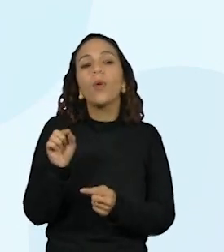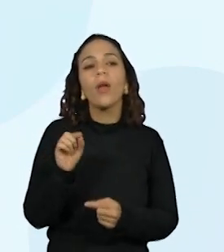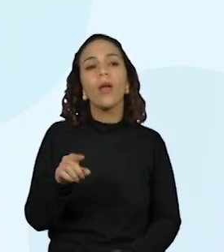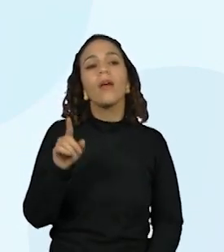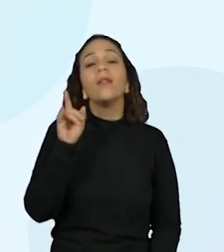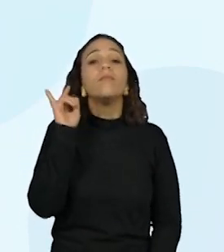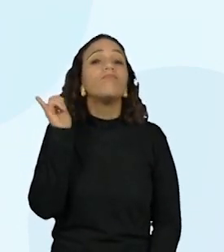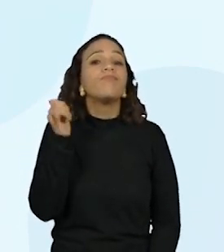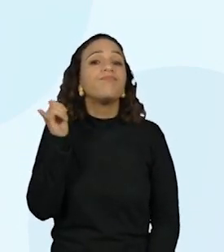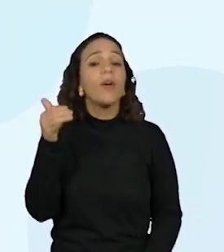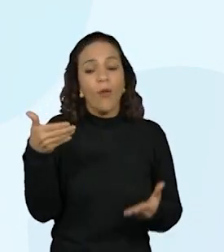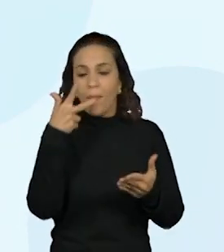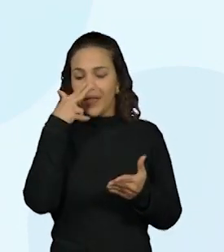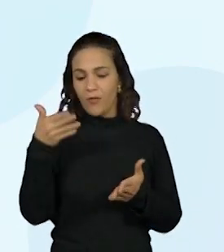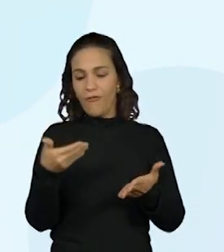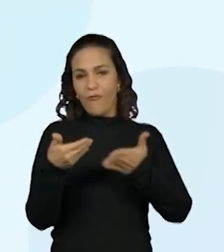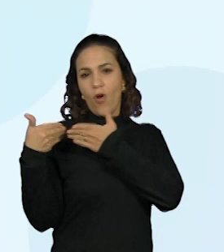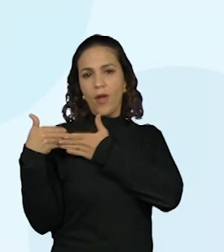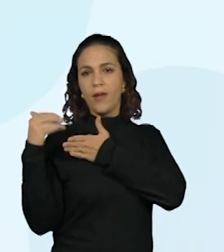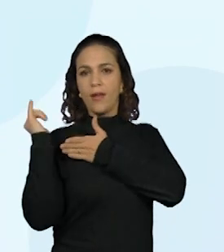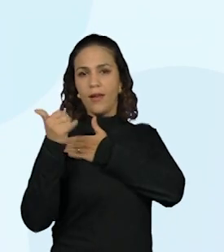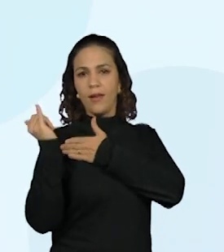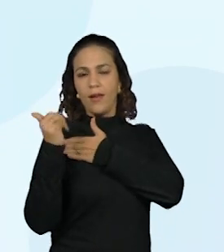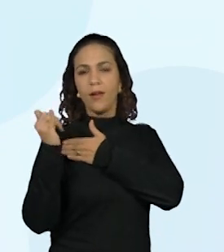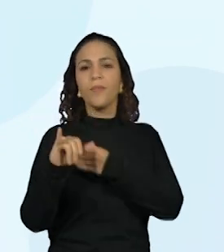Ou seja,